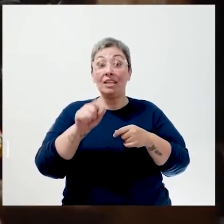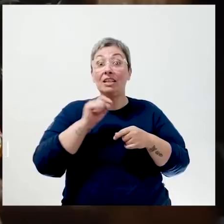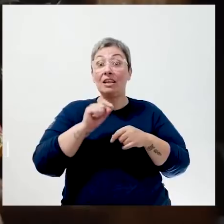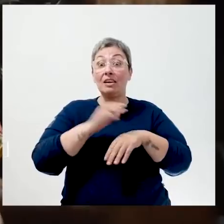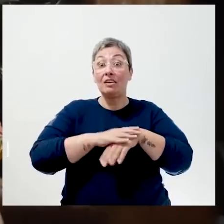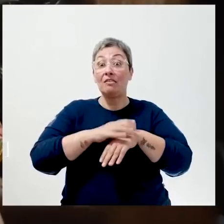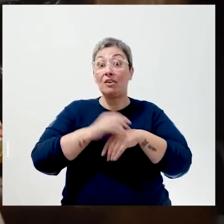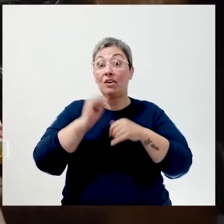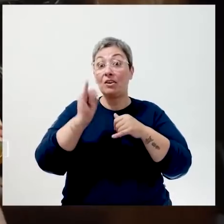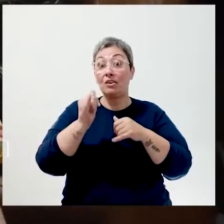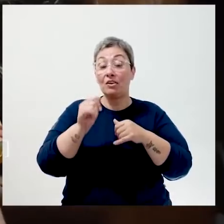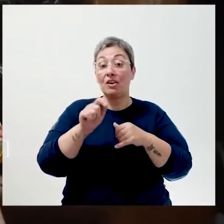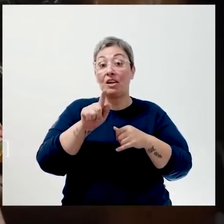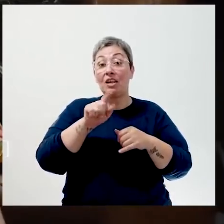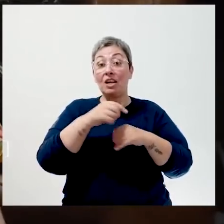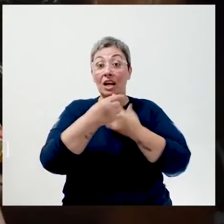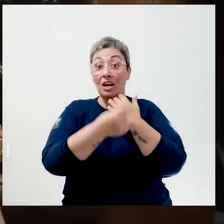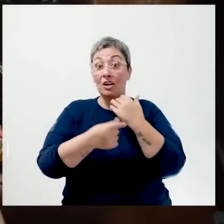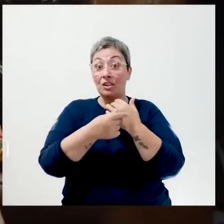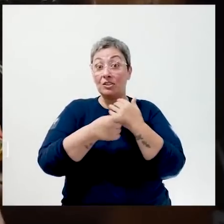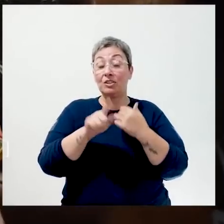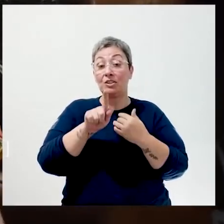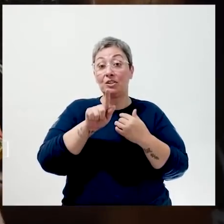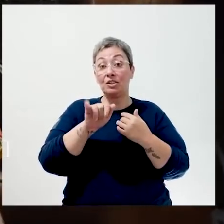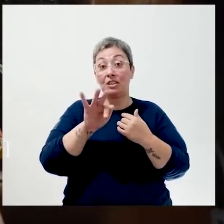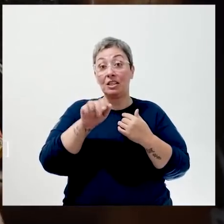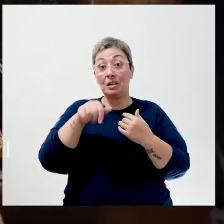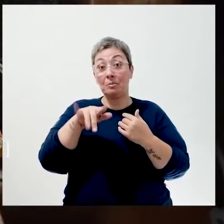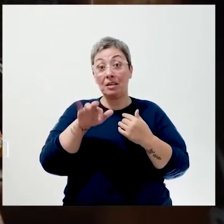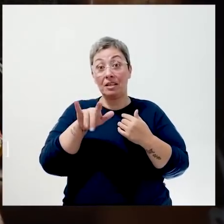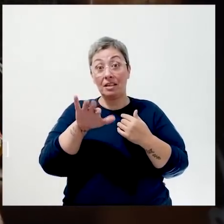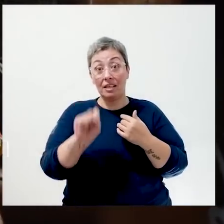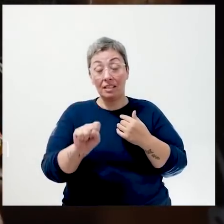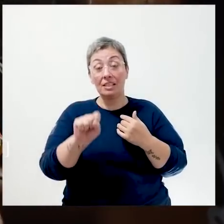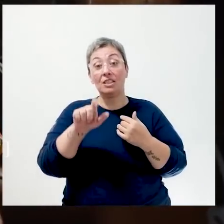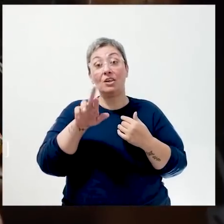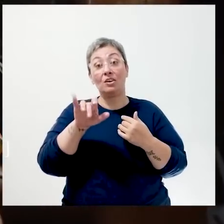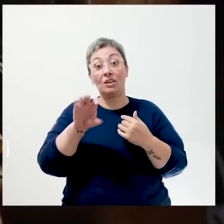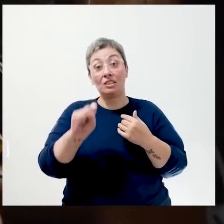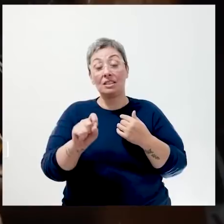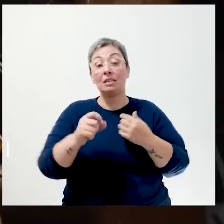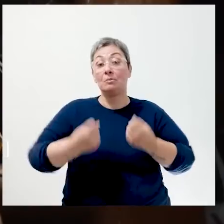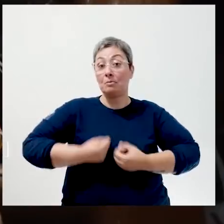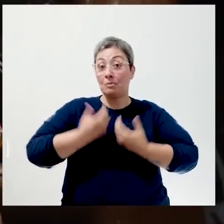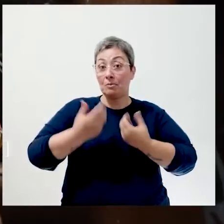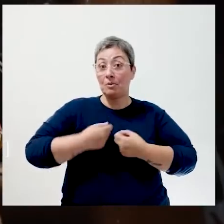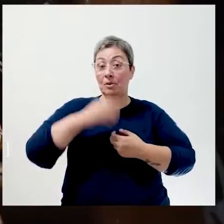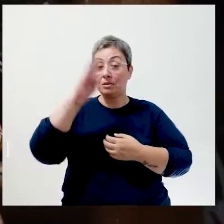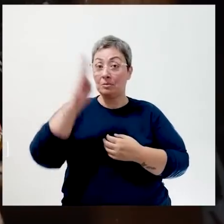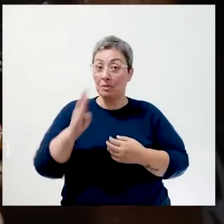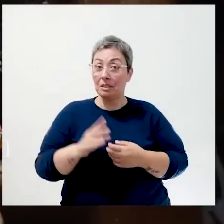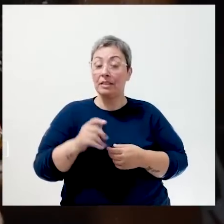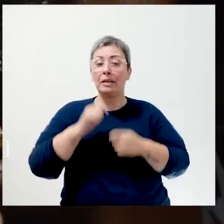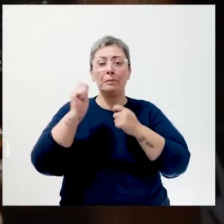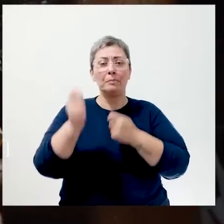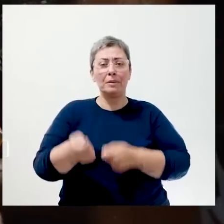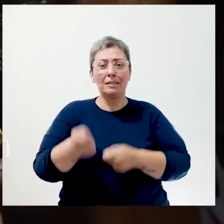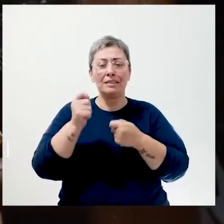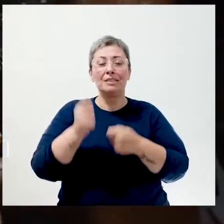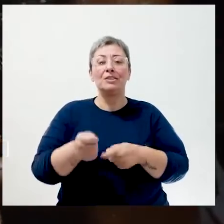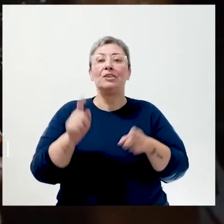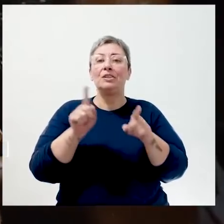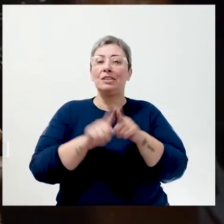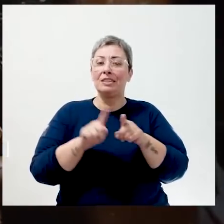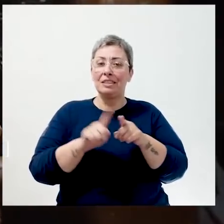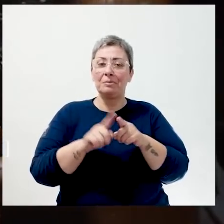isso a ele foi Guimarães Rosa, o nosso poeta brasileiro, pescador de